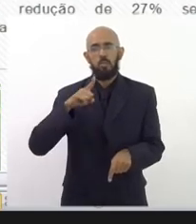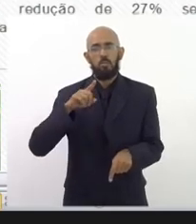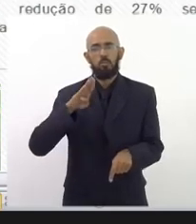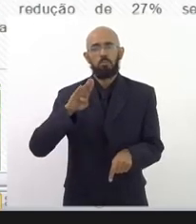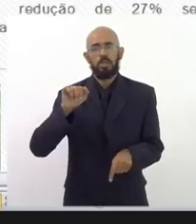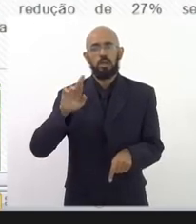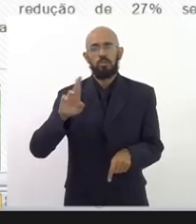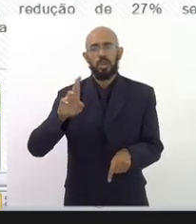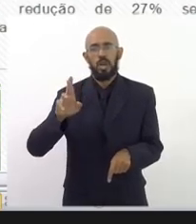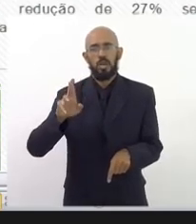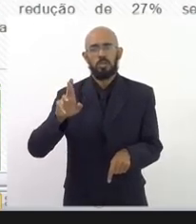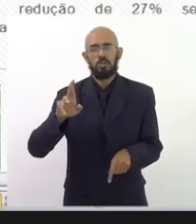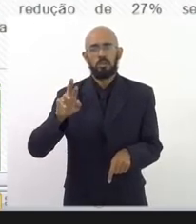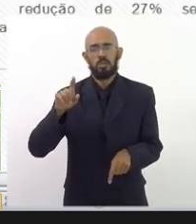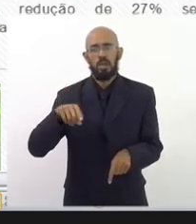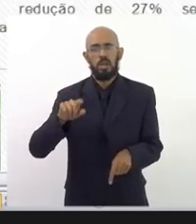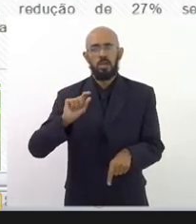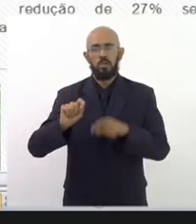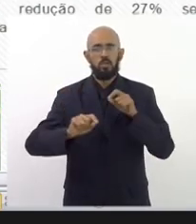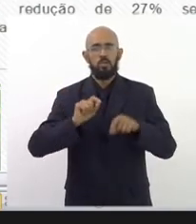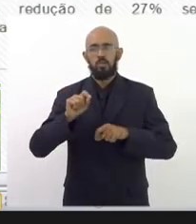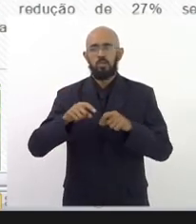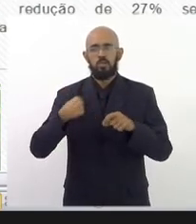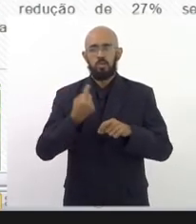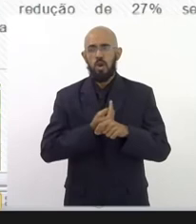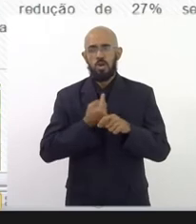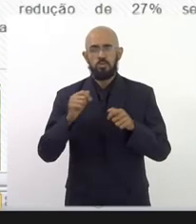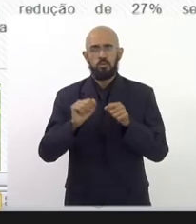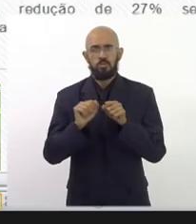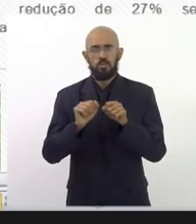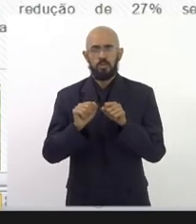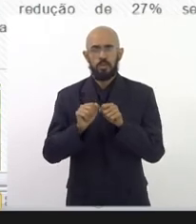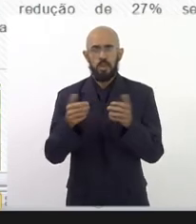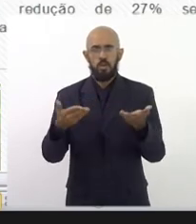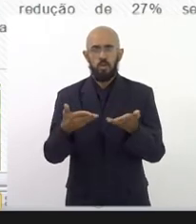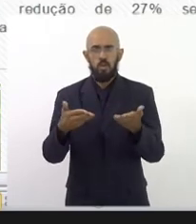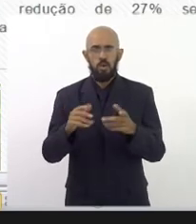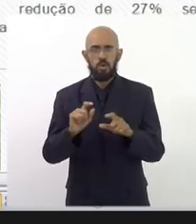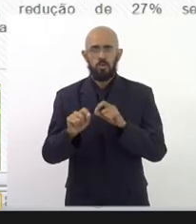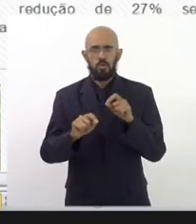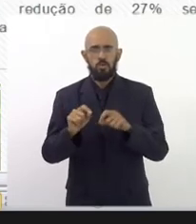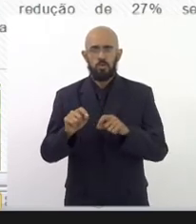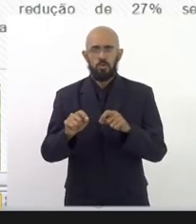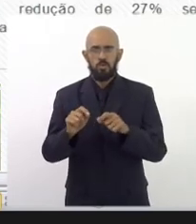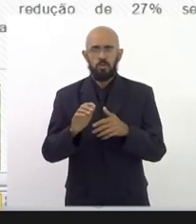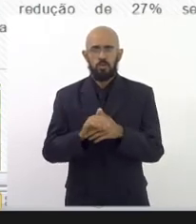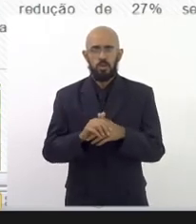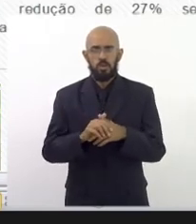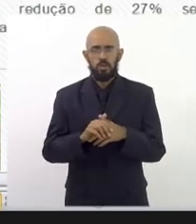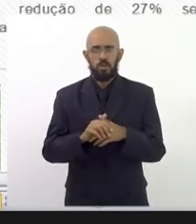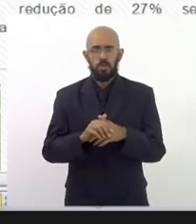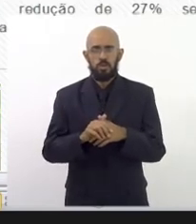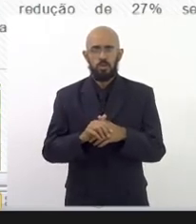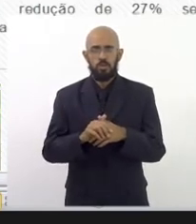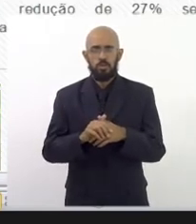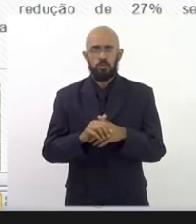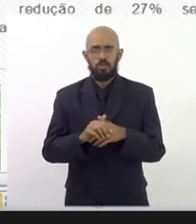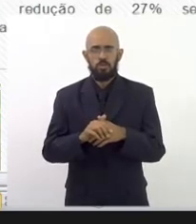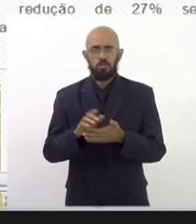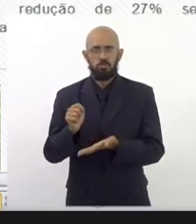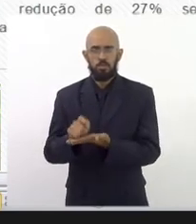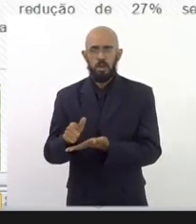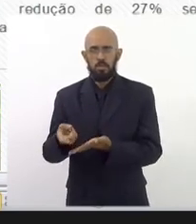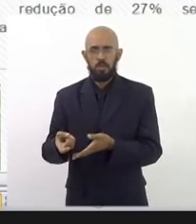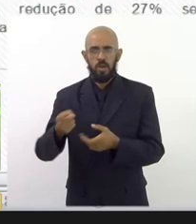de... que é o que nós vamos fazer agora do leilão reverso. Então... Está